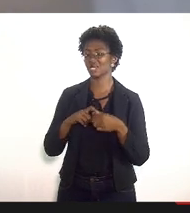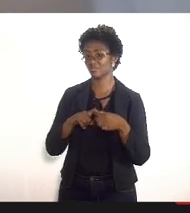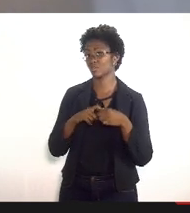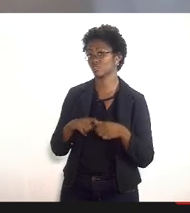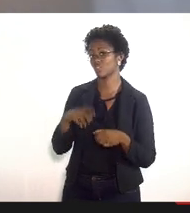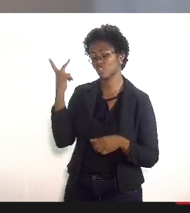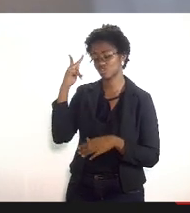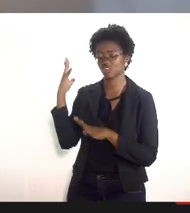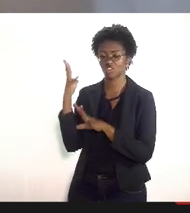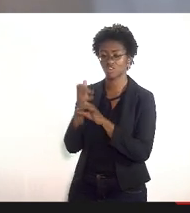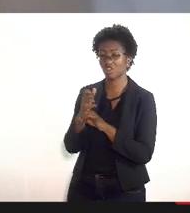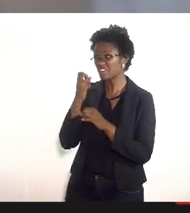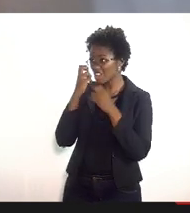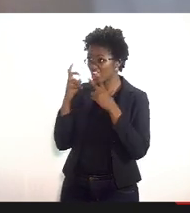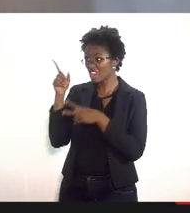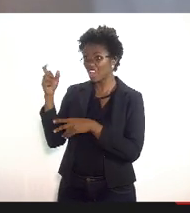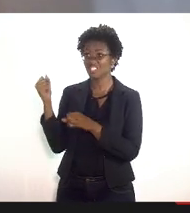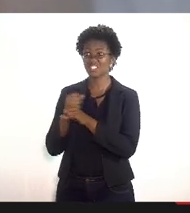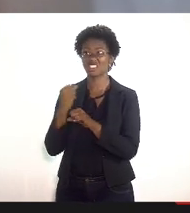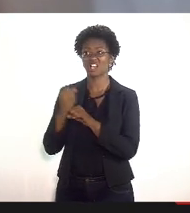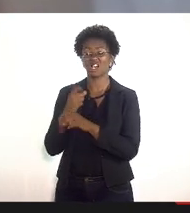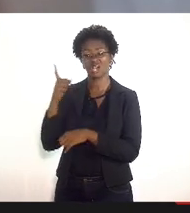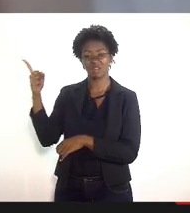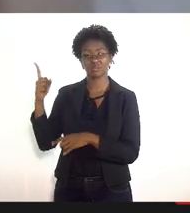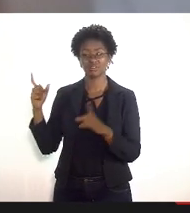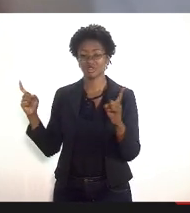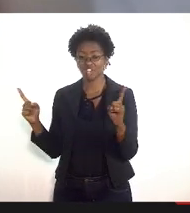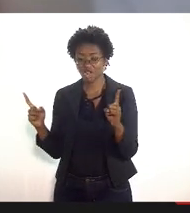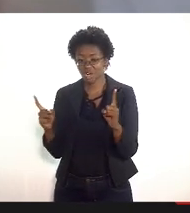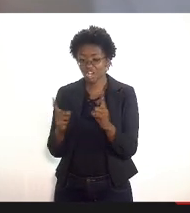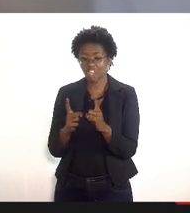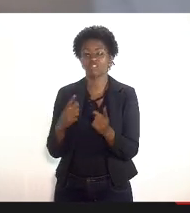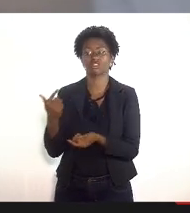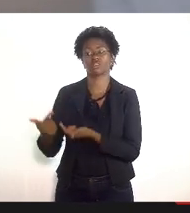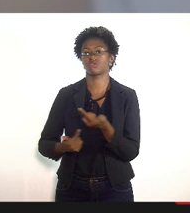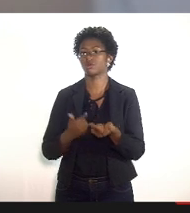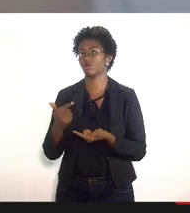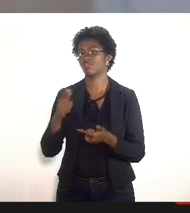Bom Sucesso. Aquela obra é uma obra na linha de redução de serviço.